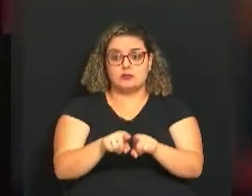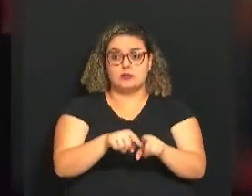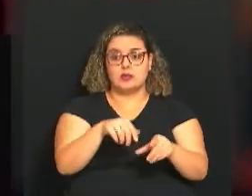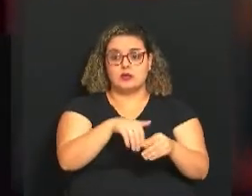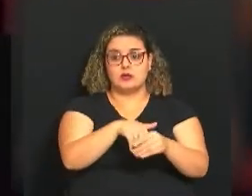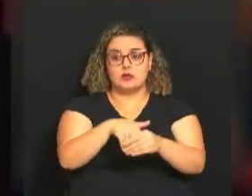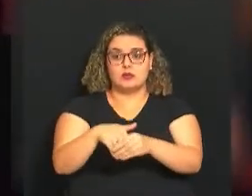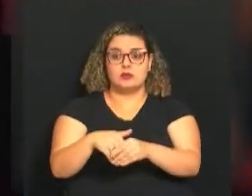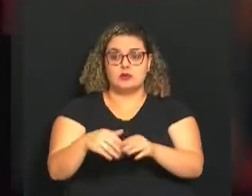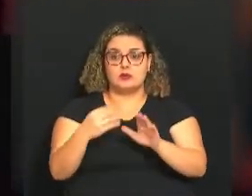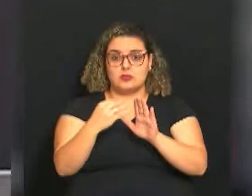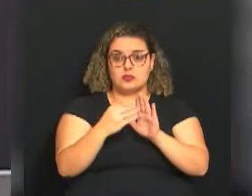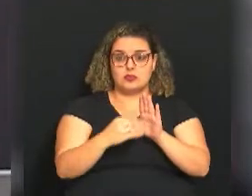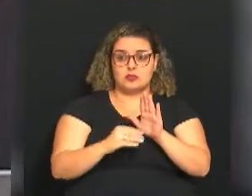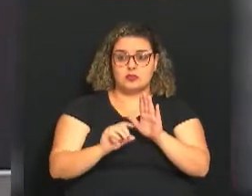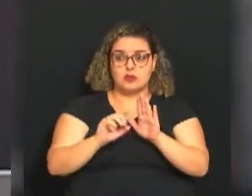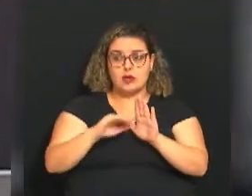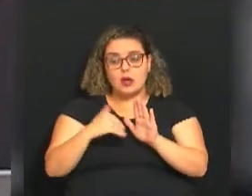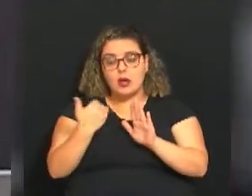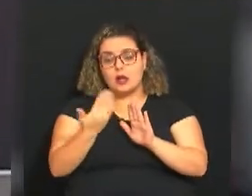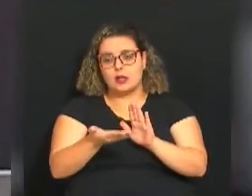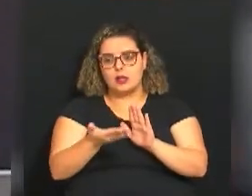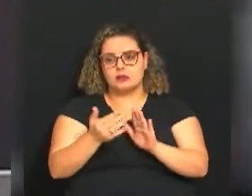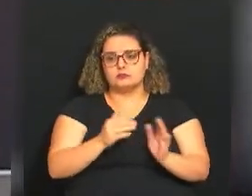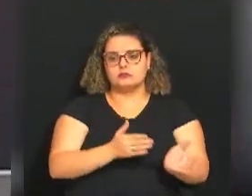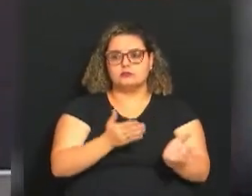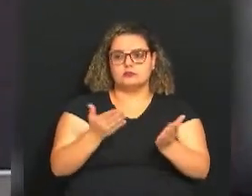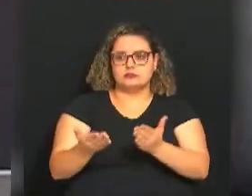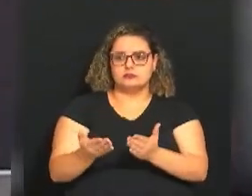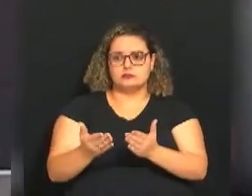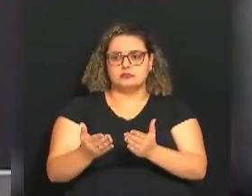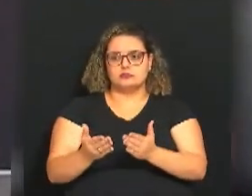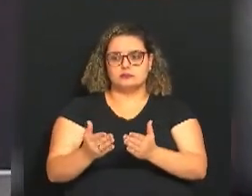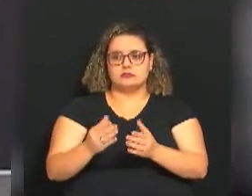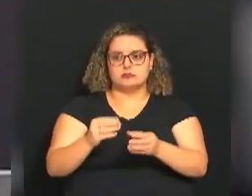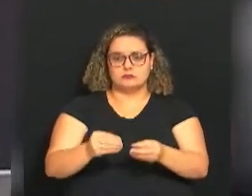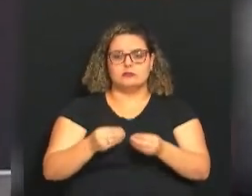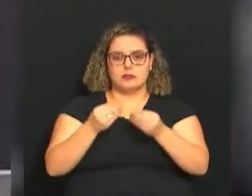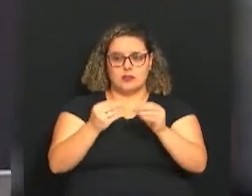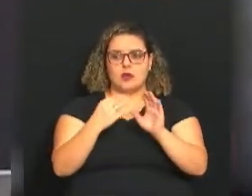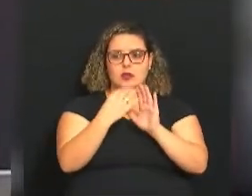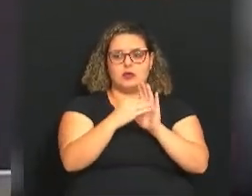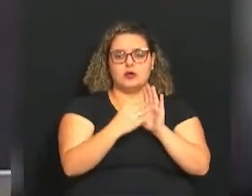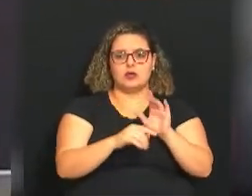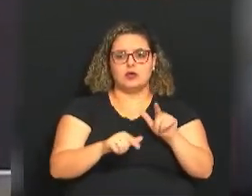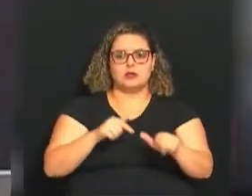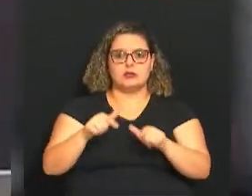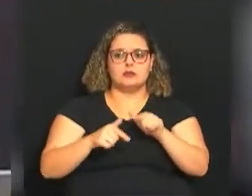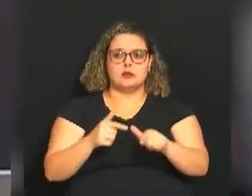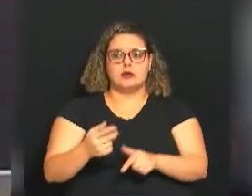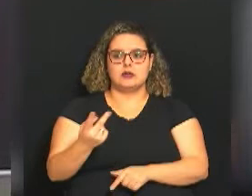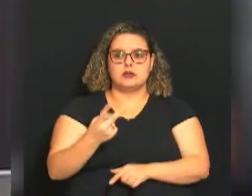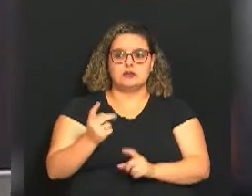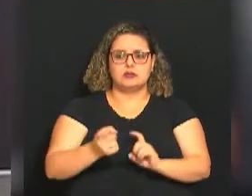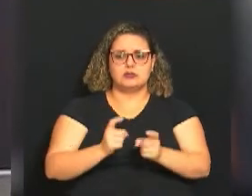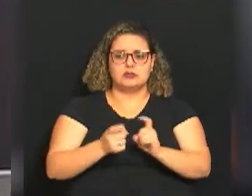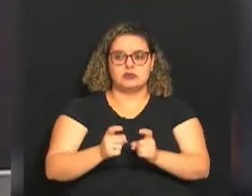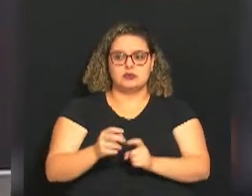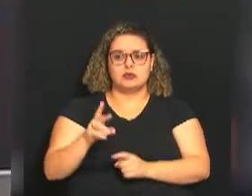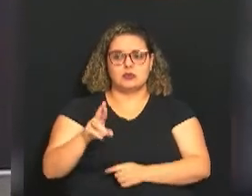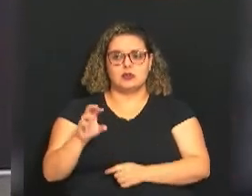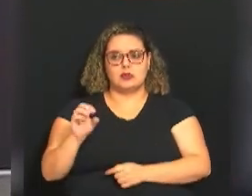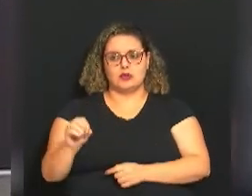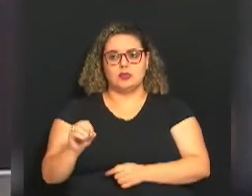itens extra-pauta. Projetos apresentados após o envio da pauta para os trabalhos da segunda reunião ordinária da Comissão de